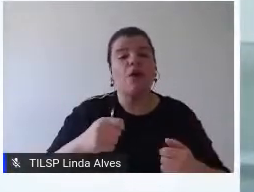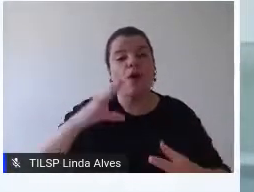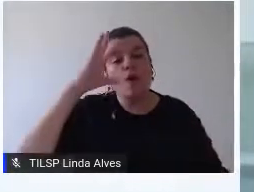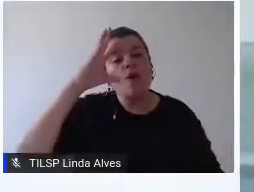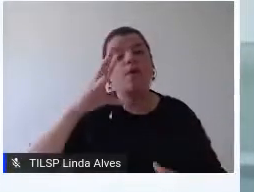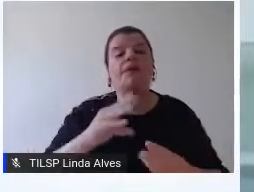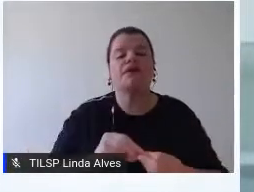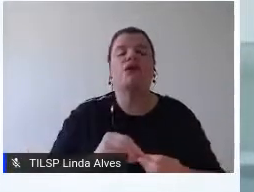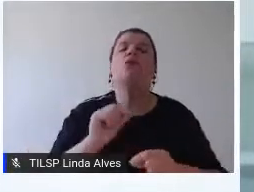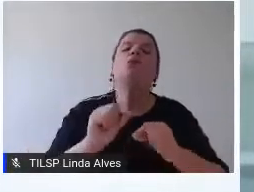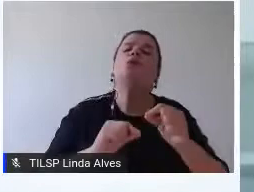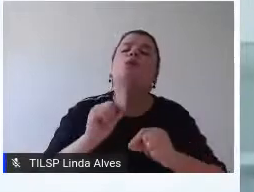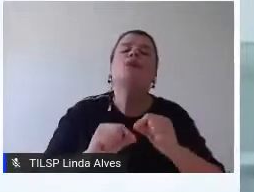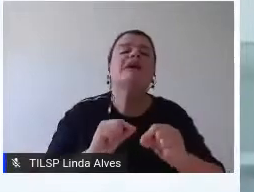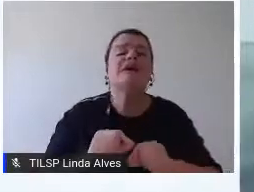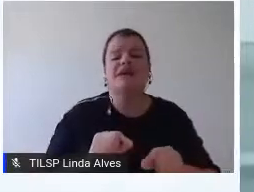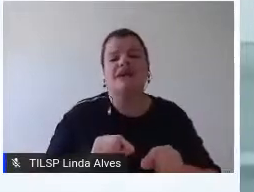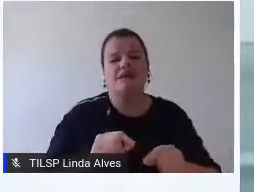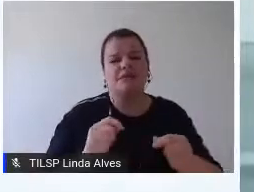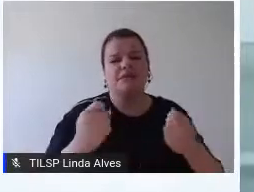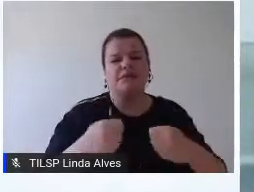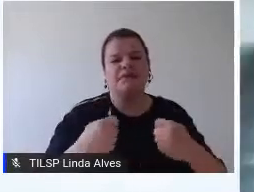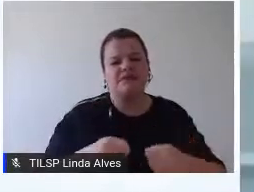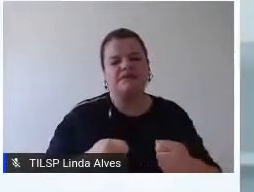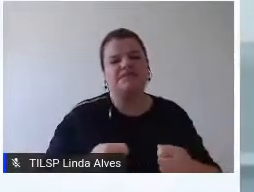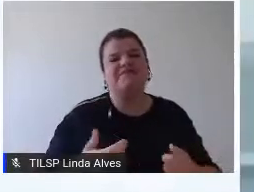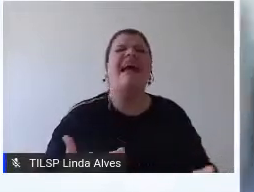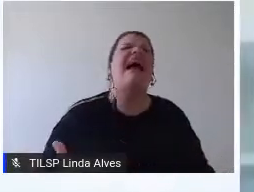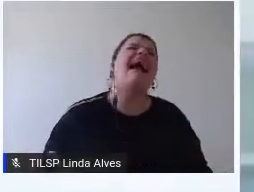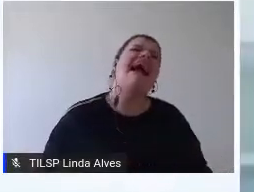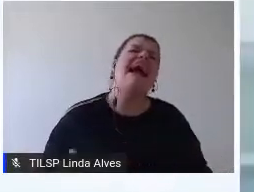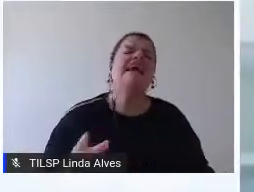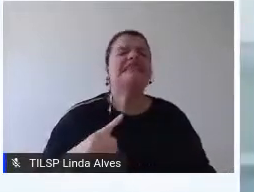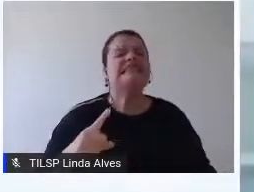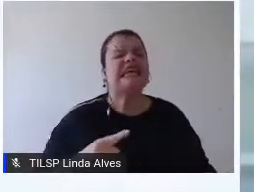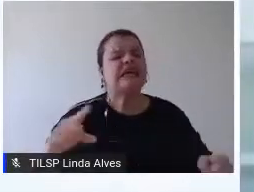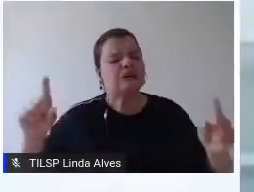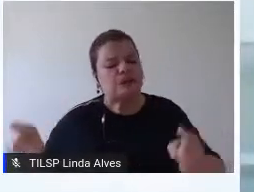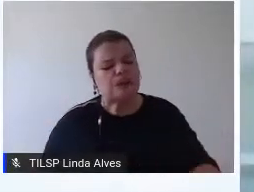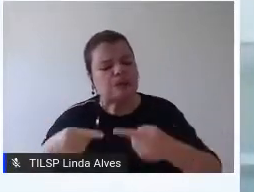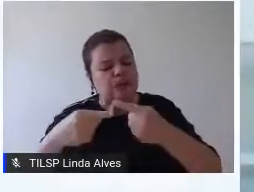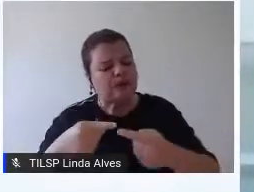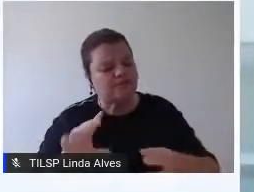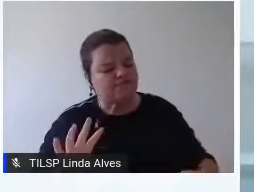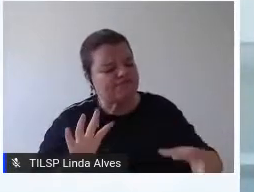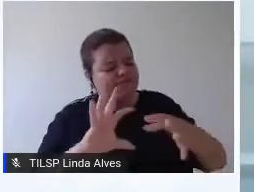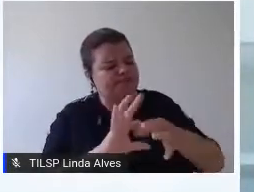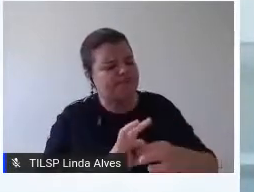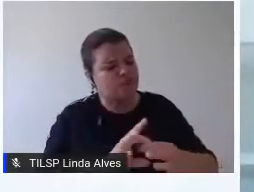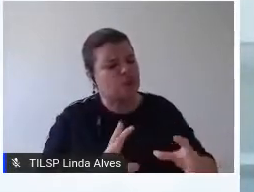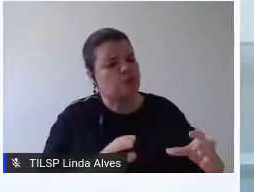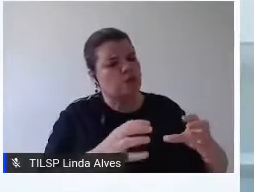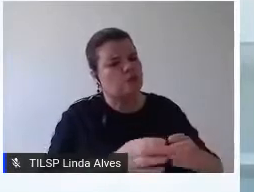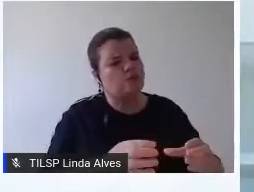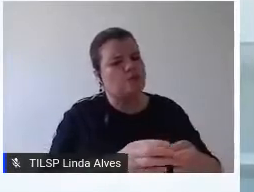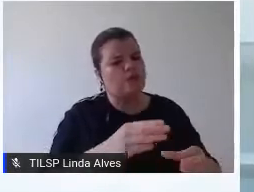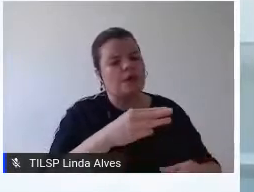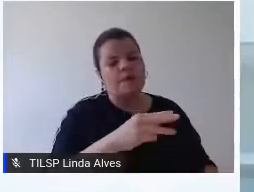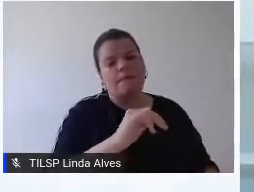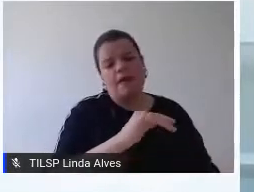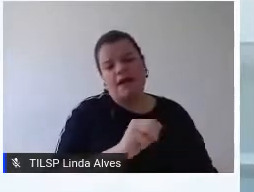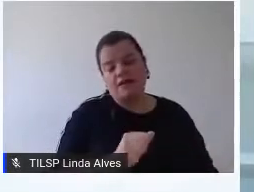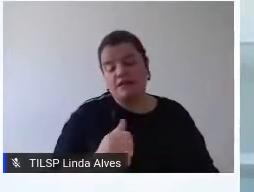o que está em discussão. Ah, alguém pode perguntar, mas a oposição junta, tem